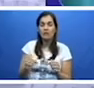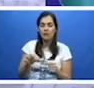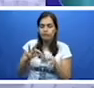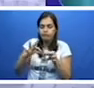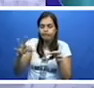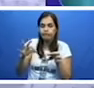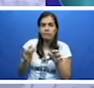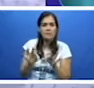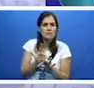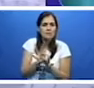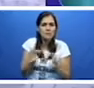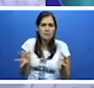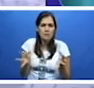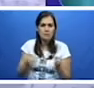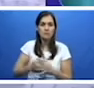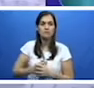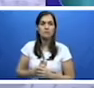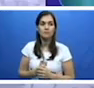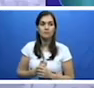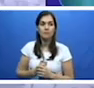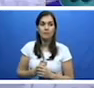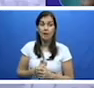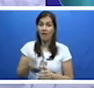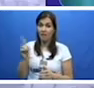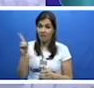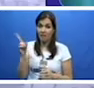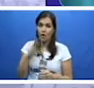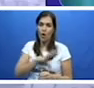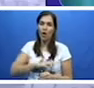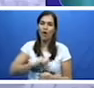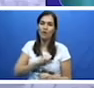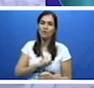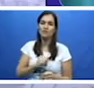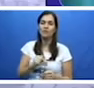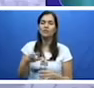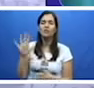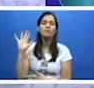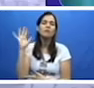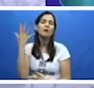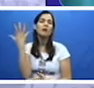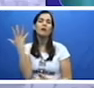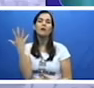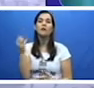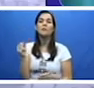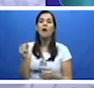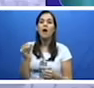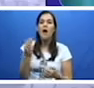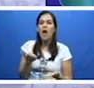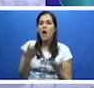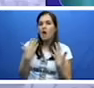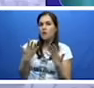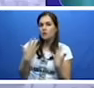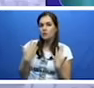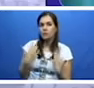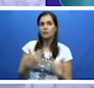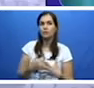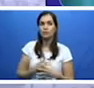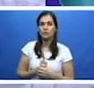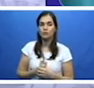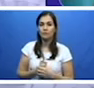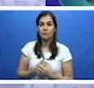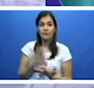quente e úmido quente e seco desculpa Apesar de que em ambientes gelados frios podemos encontrar também